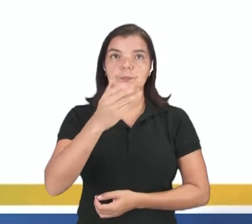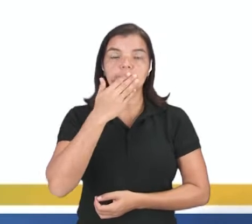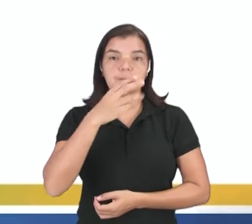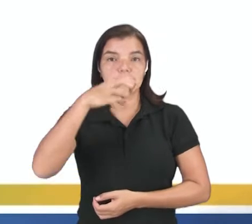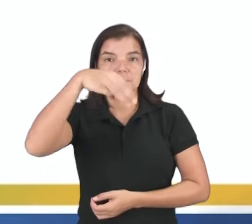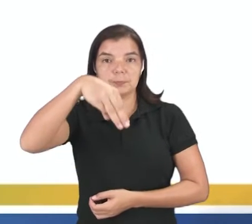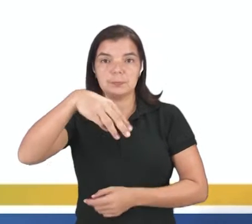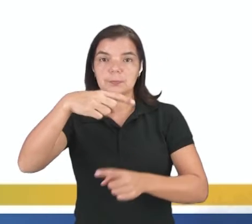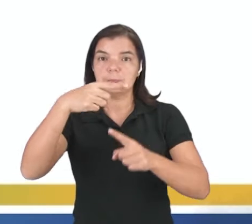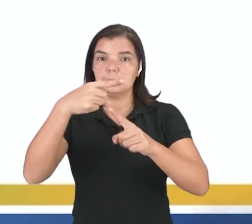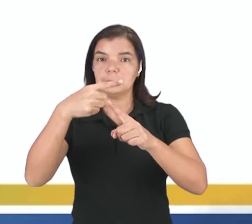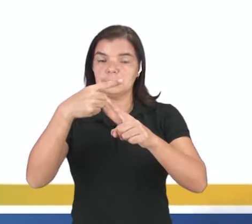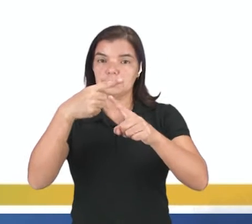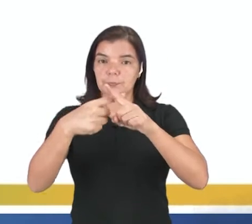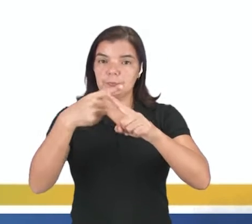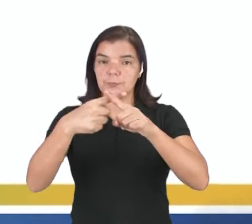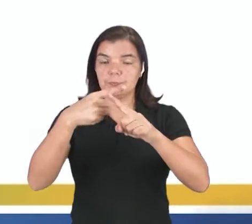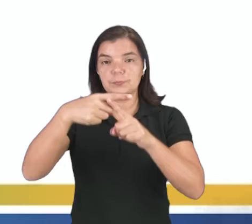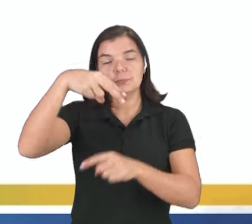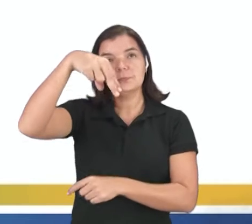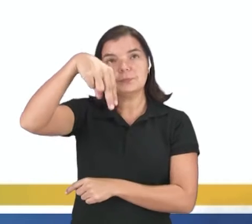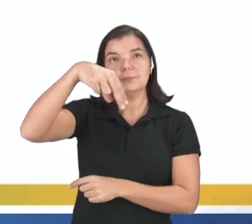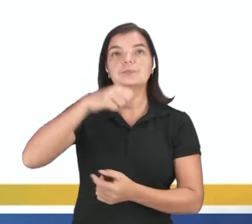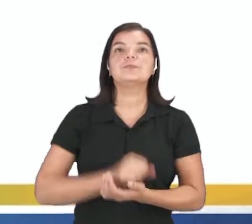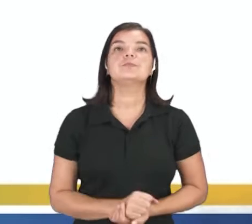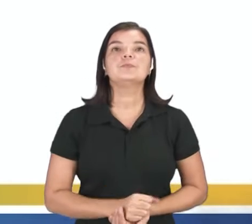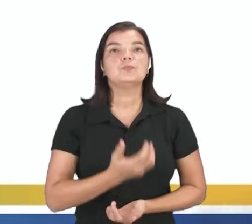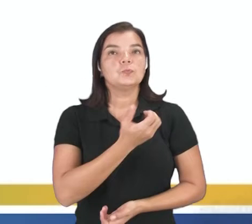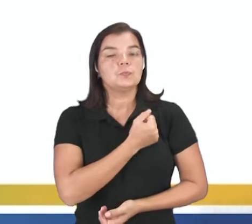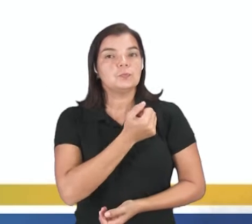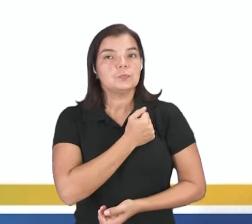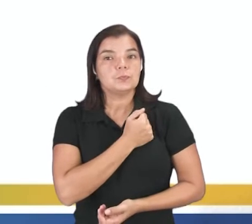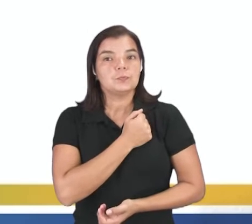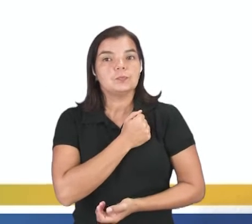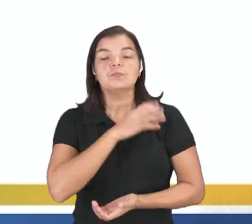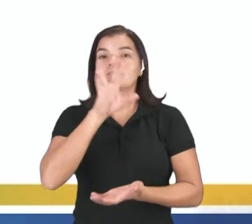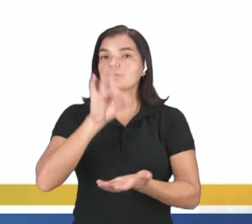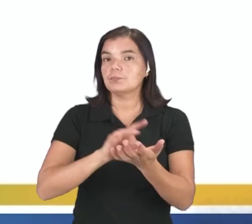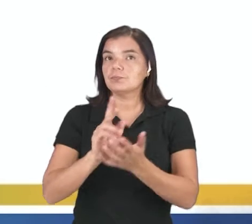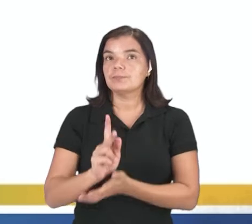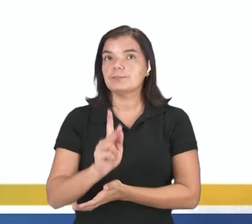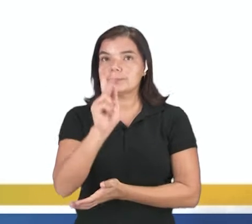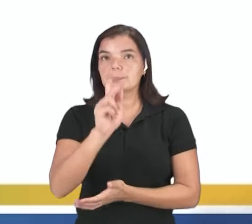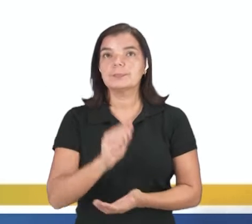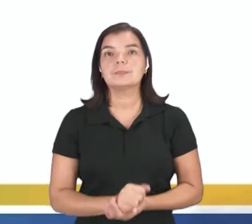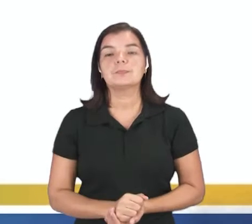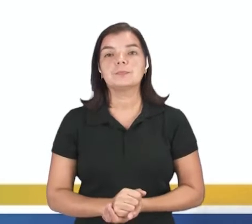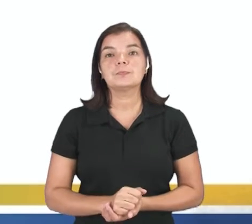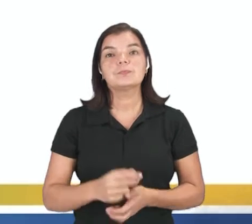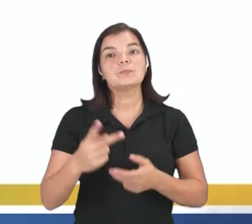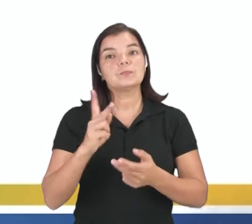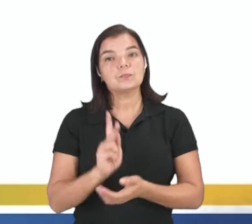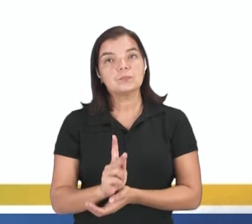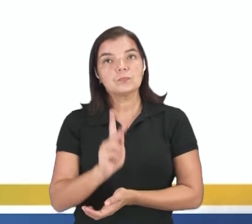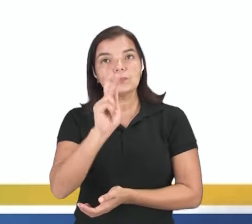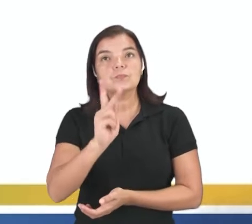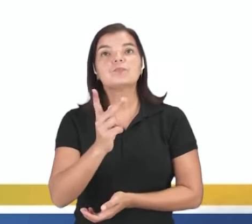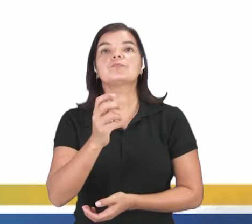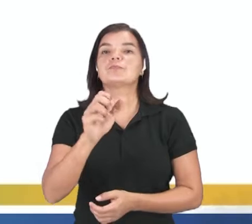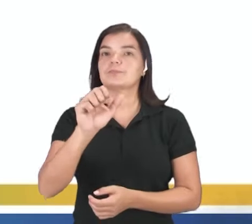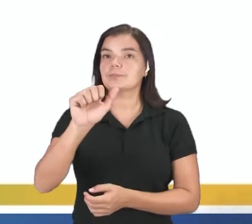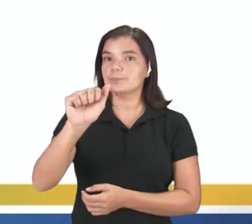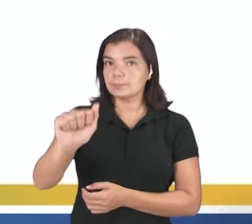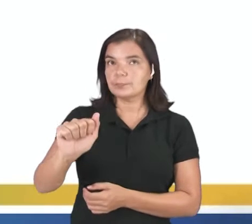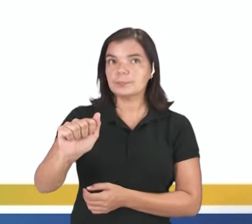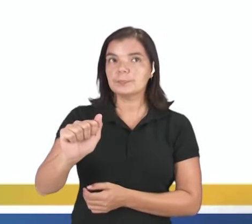do tipo M por N e o número real K, o produto de K